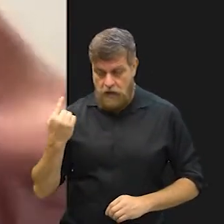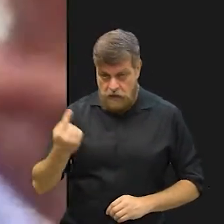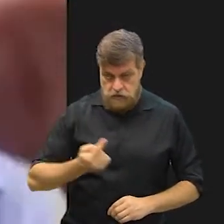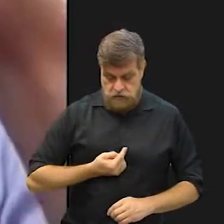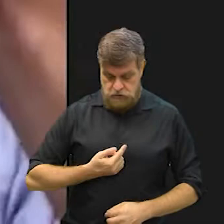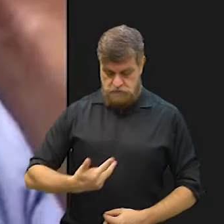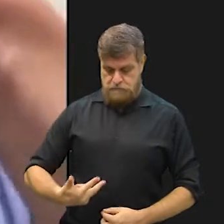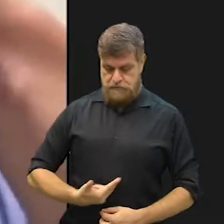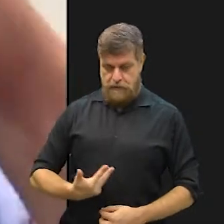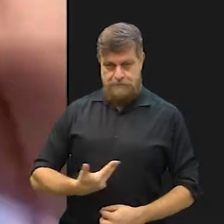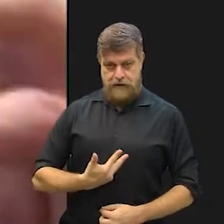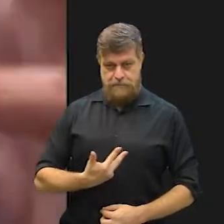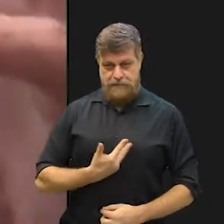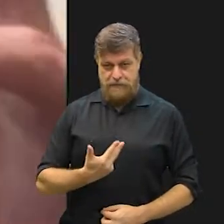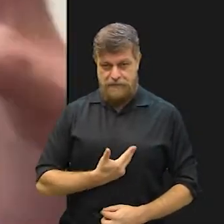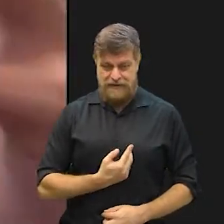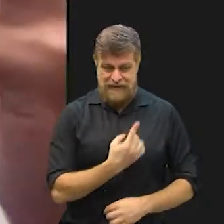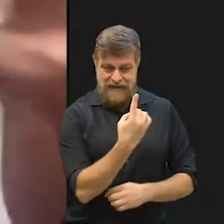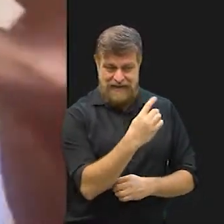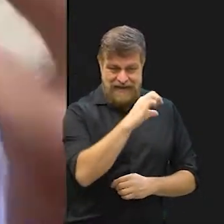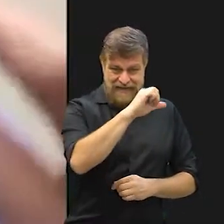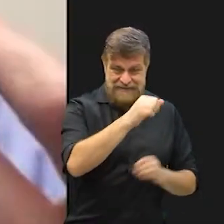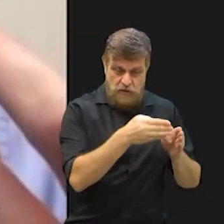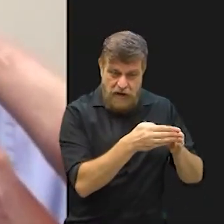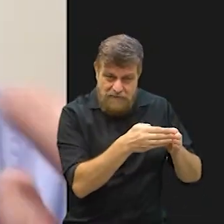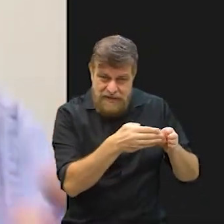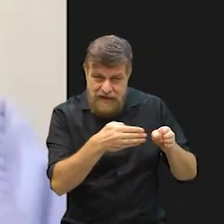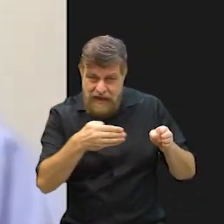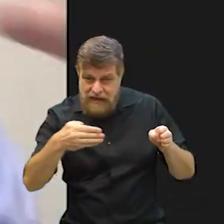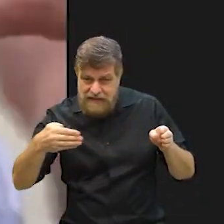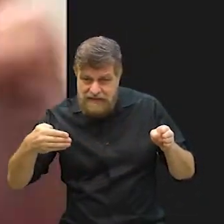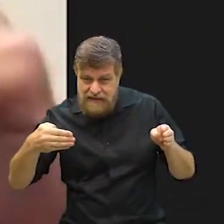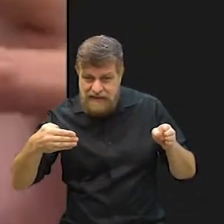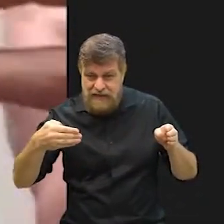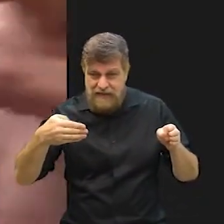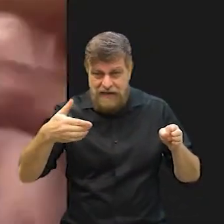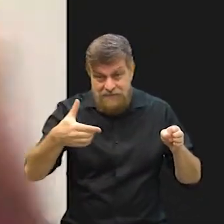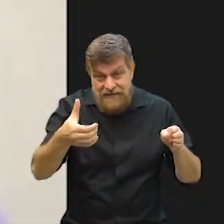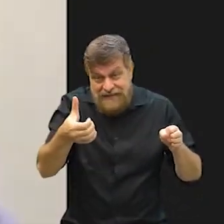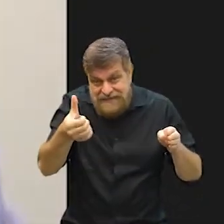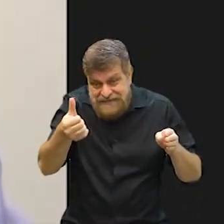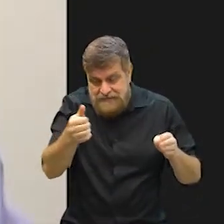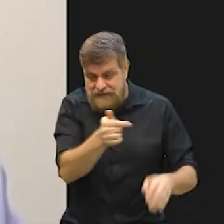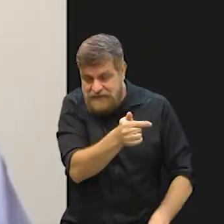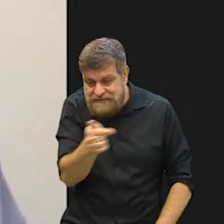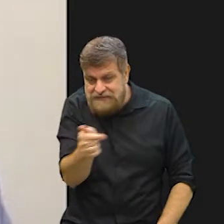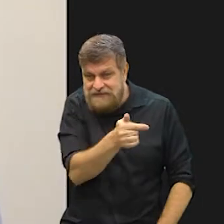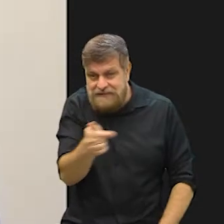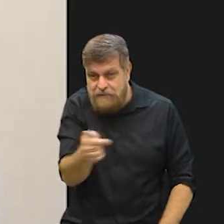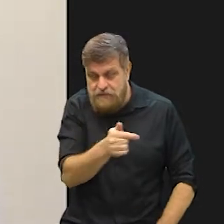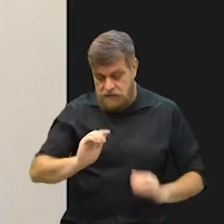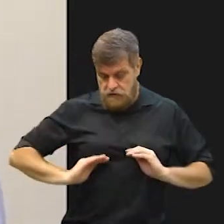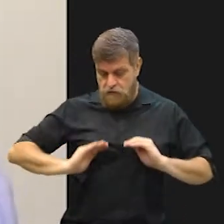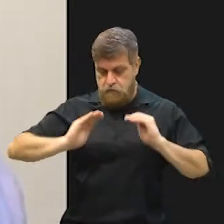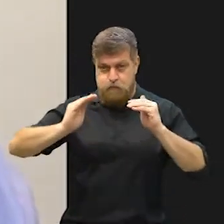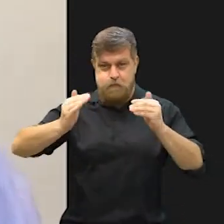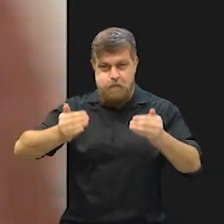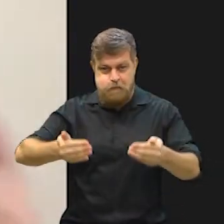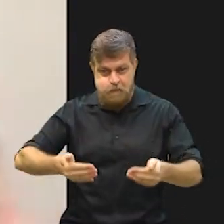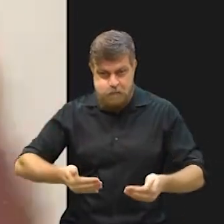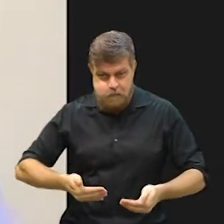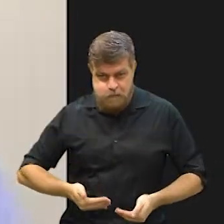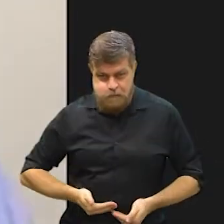classicamente a gente opera os bebês entre 19 semanas e 26 semanas de gravidez,